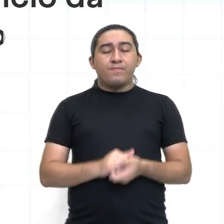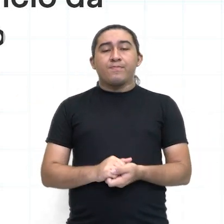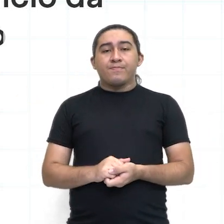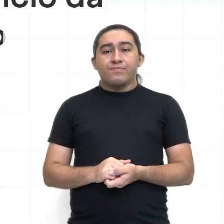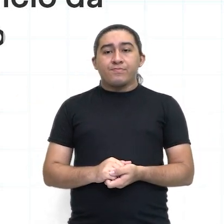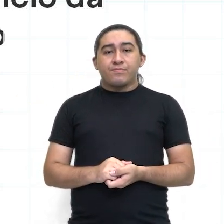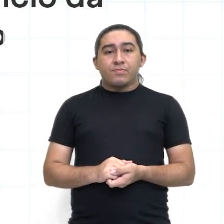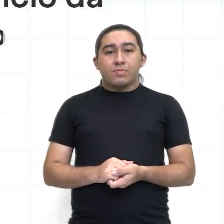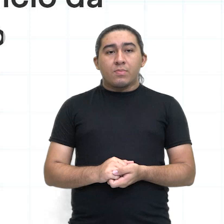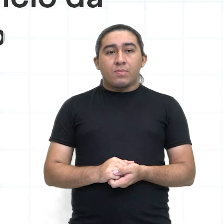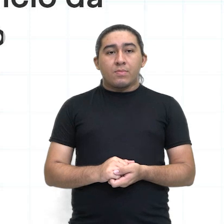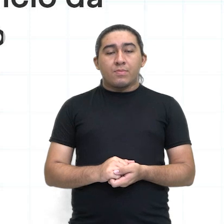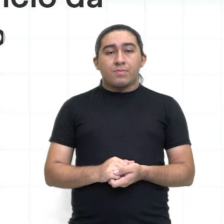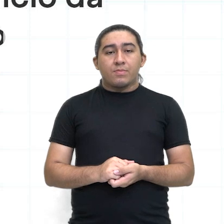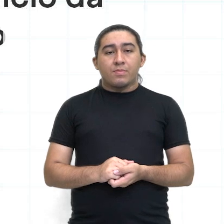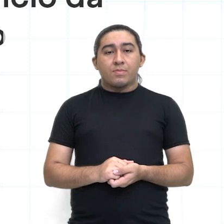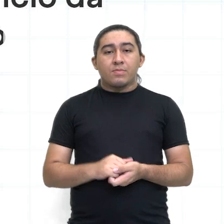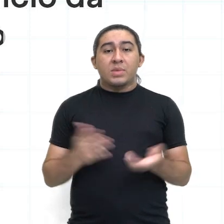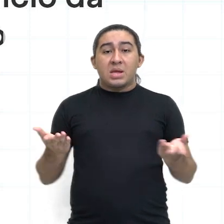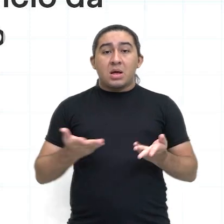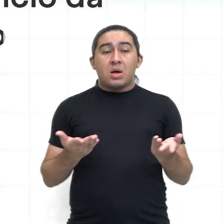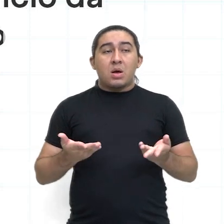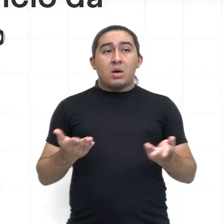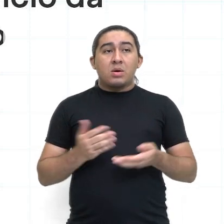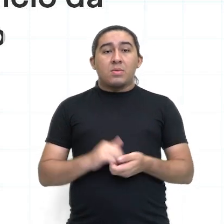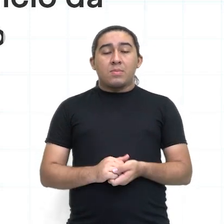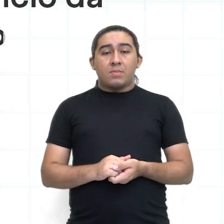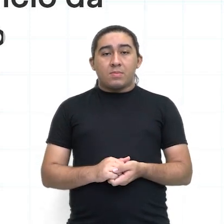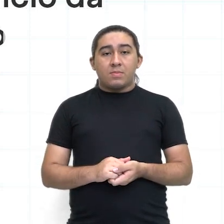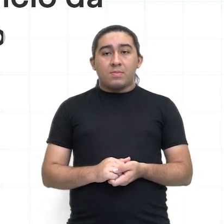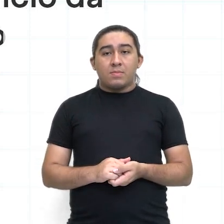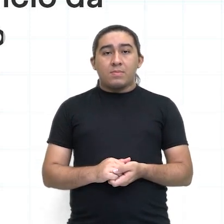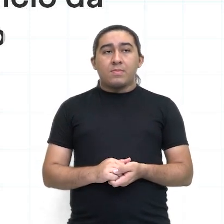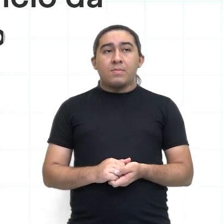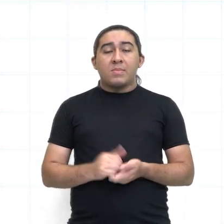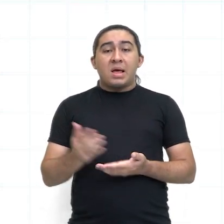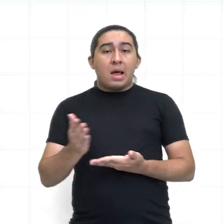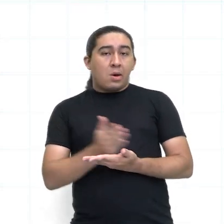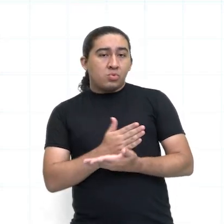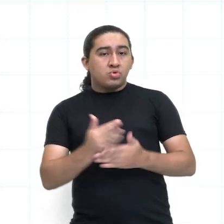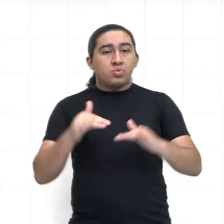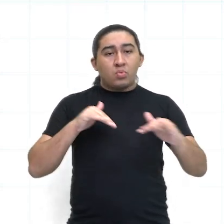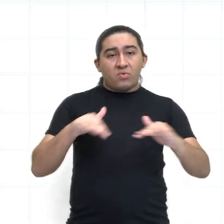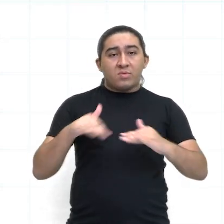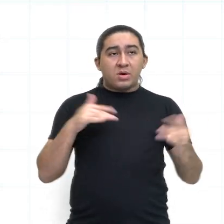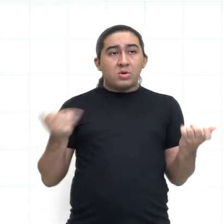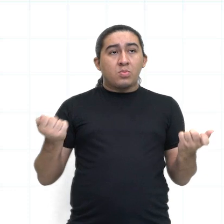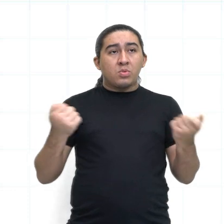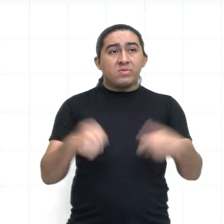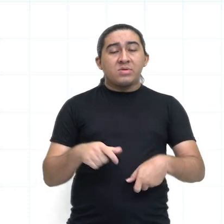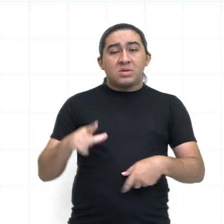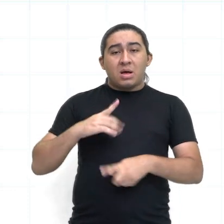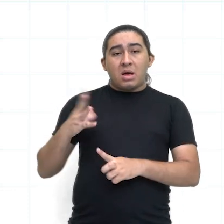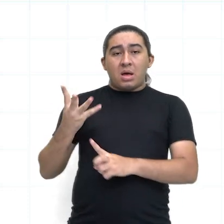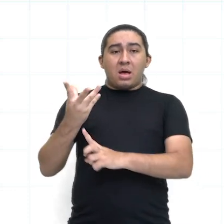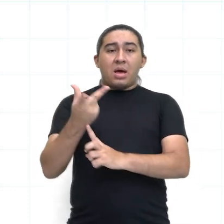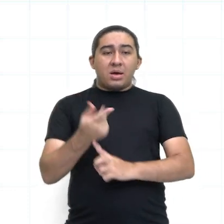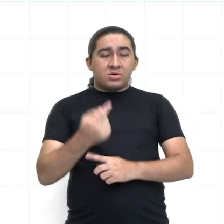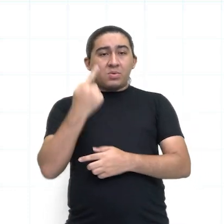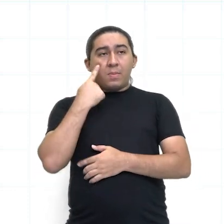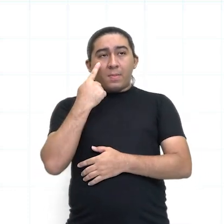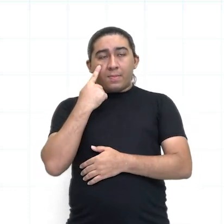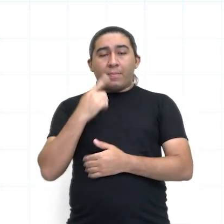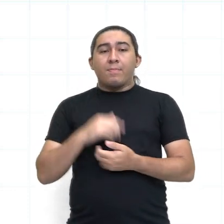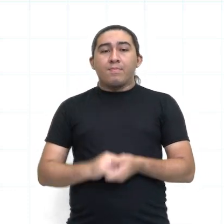vamos mostrar para vocês novamente alguns movimentos que fazem parte da arte contemporânea. Nós temos a pop